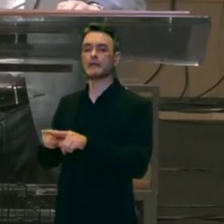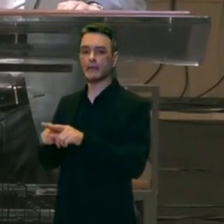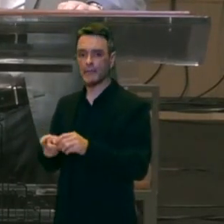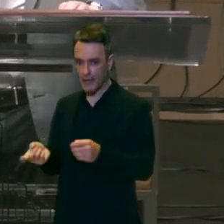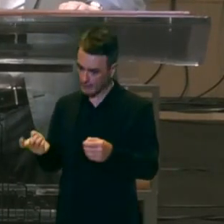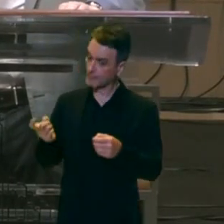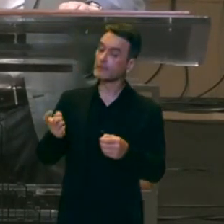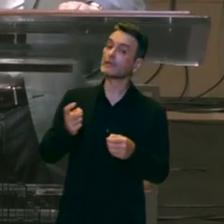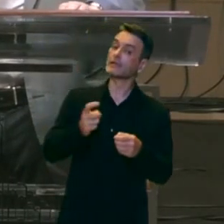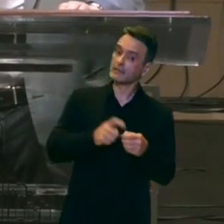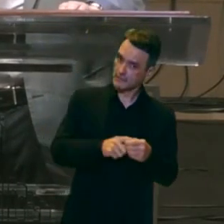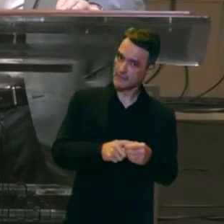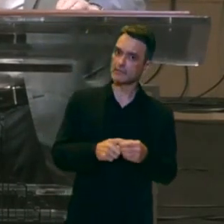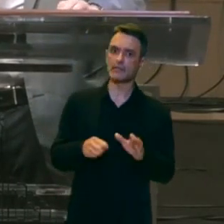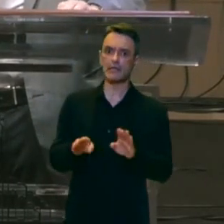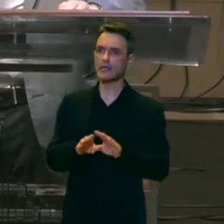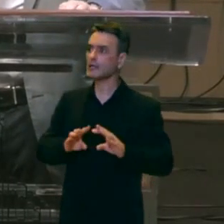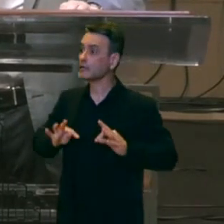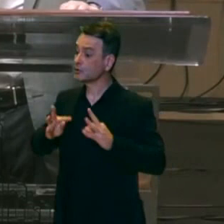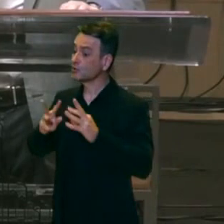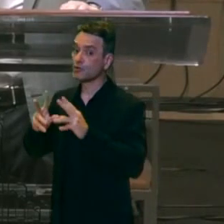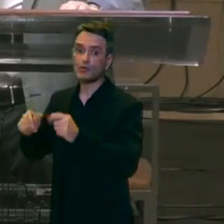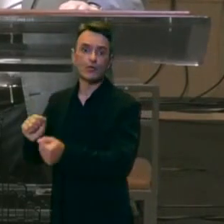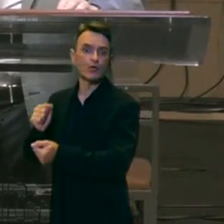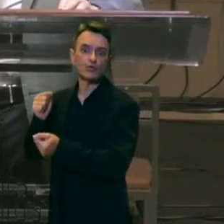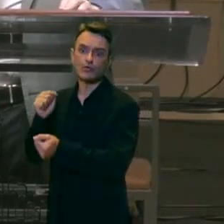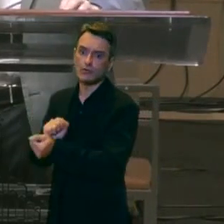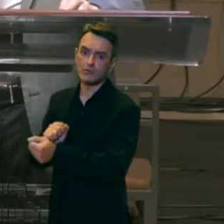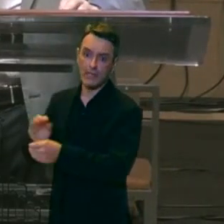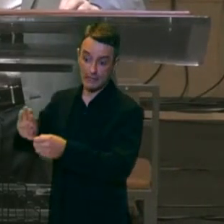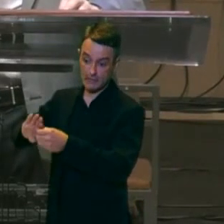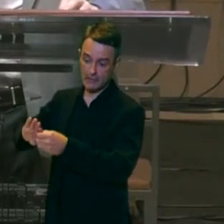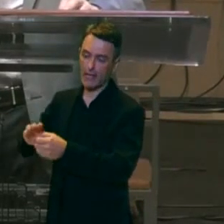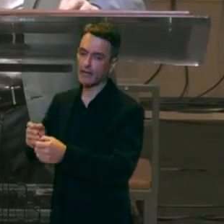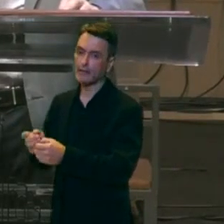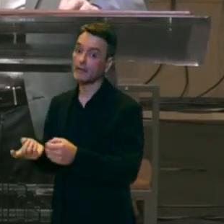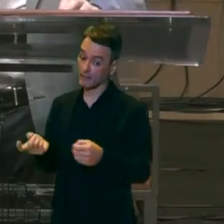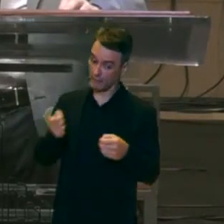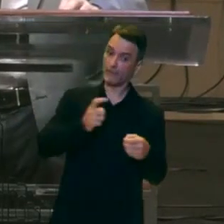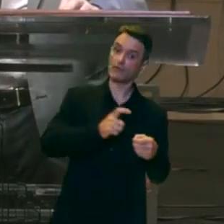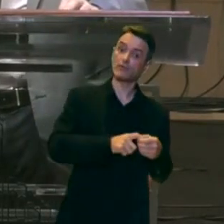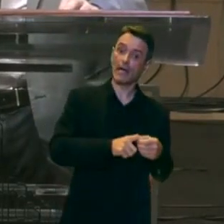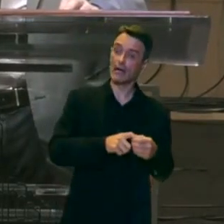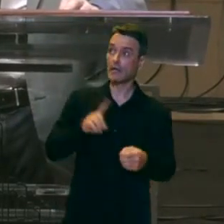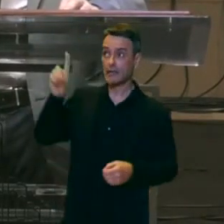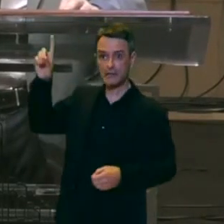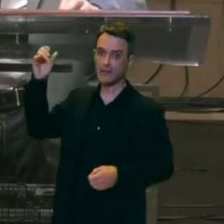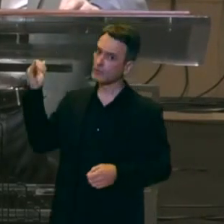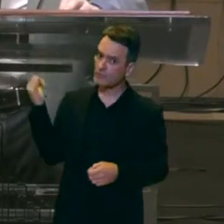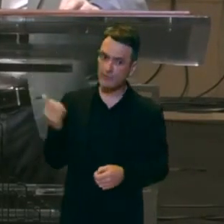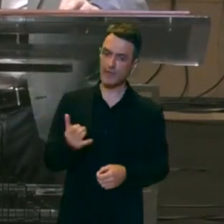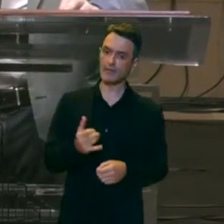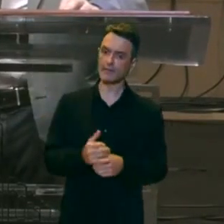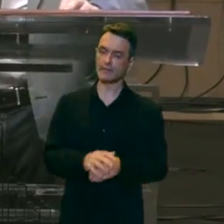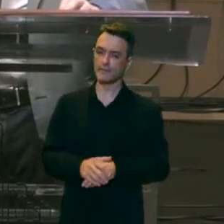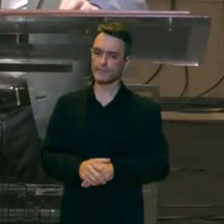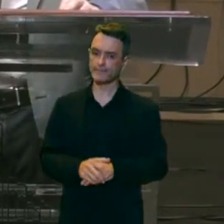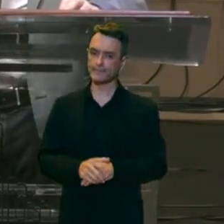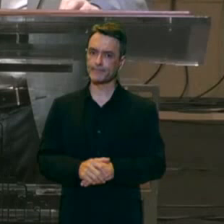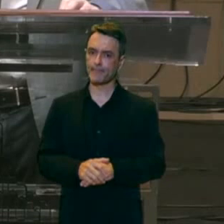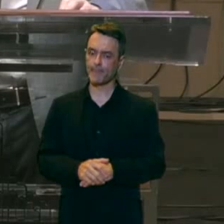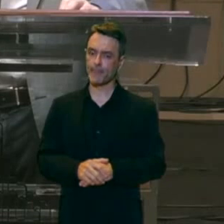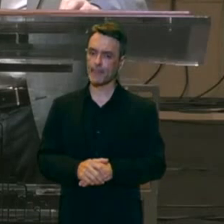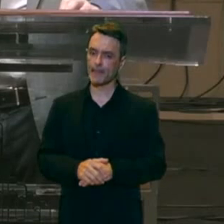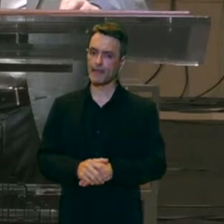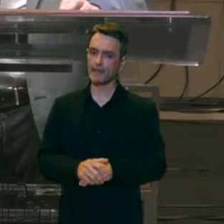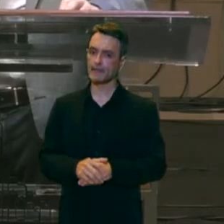os exilados de Judá que foram para a Babilônia, diz o Senhor, pois quebrarei o jugo do